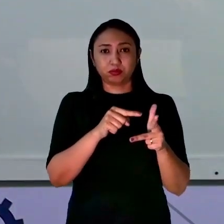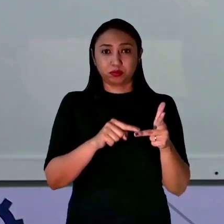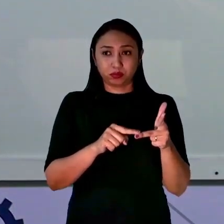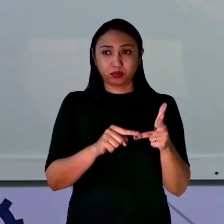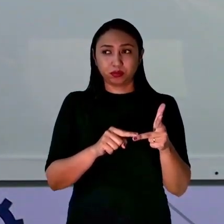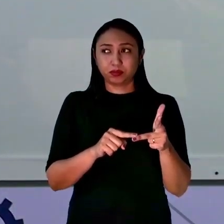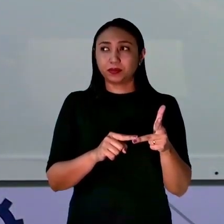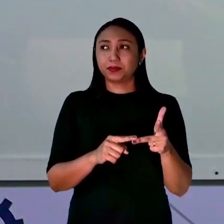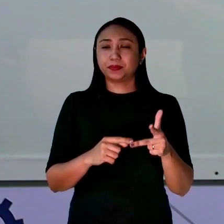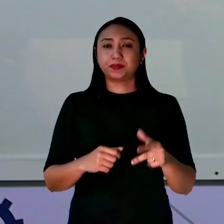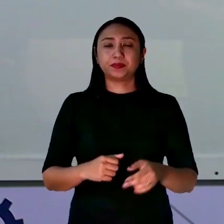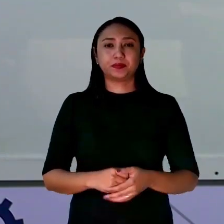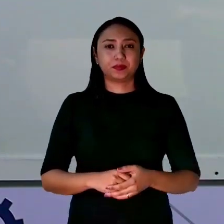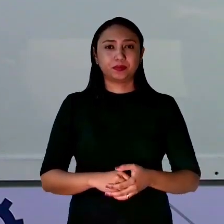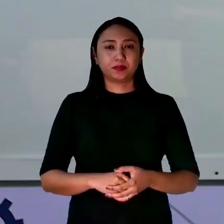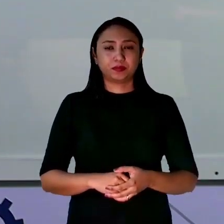força,